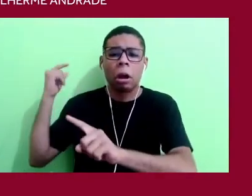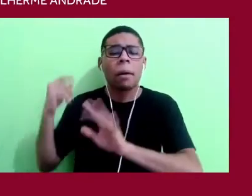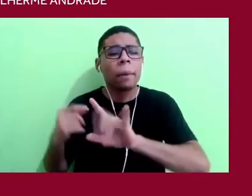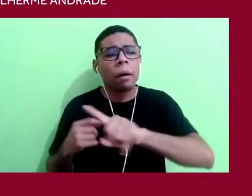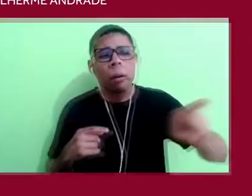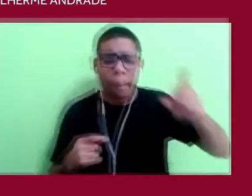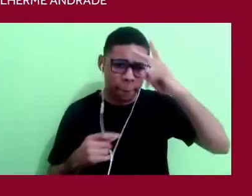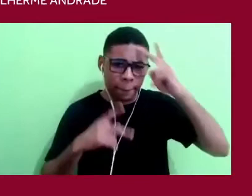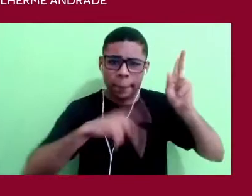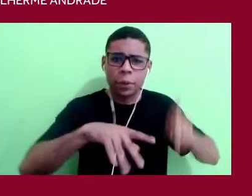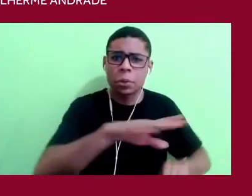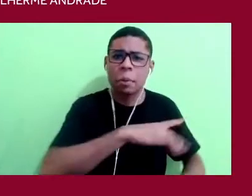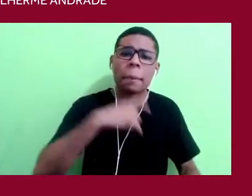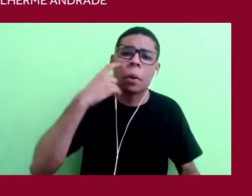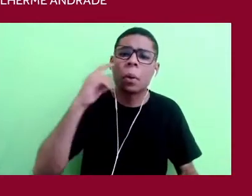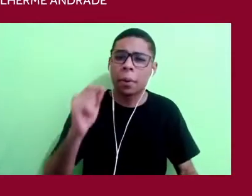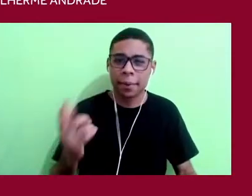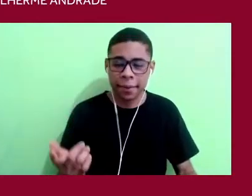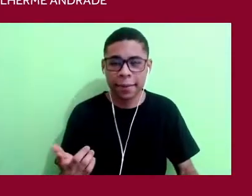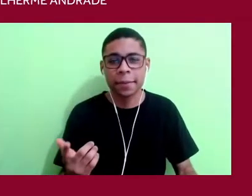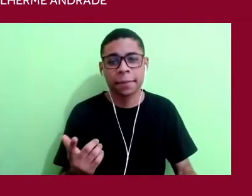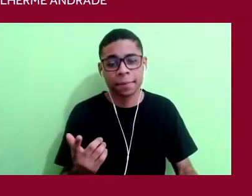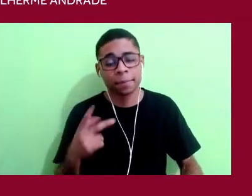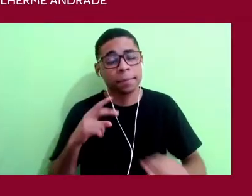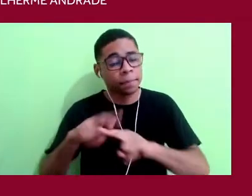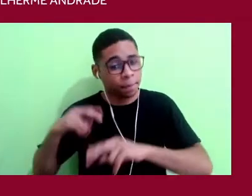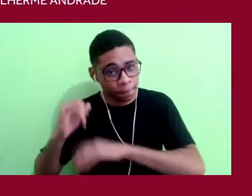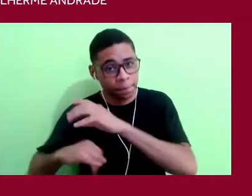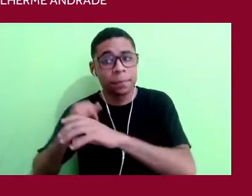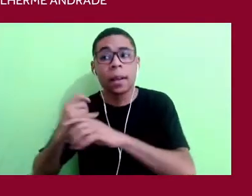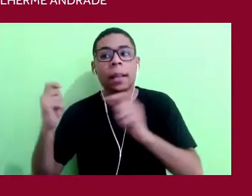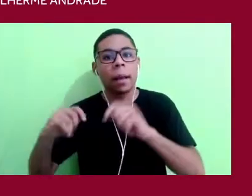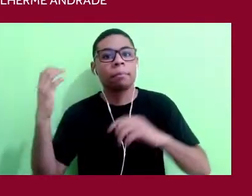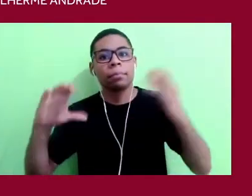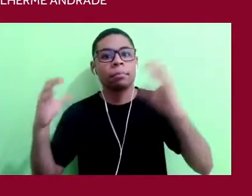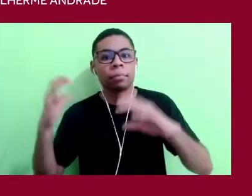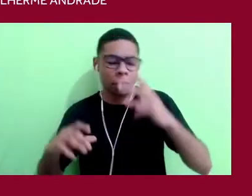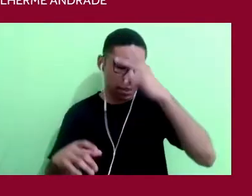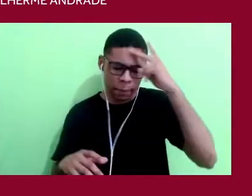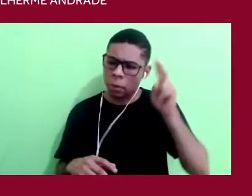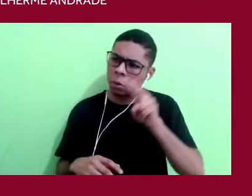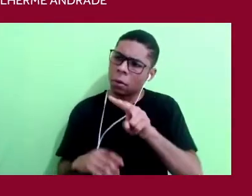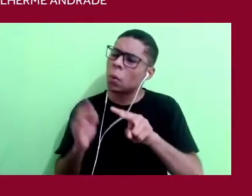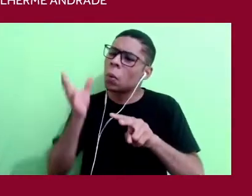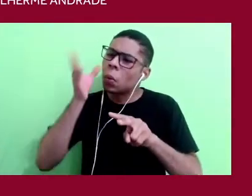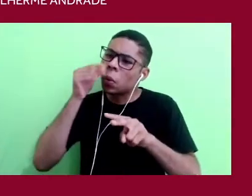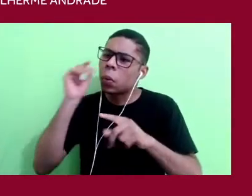isso? Então, através das mídias sociais, a gente pode sim trabalhar